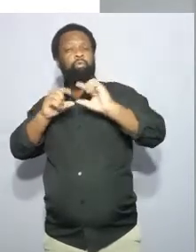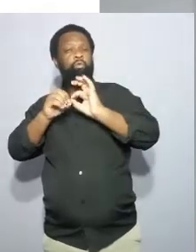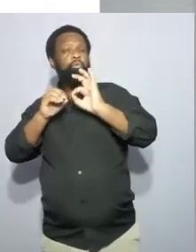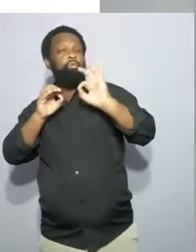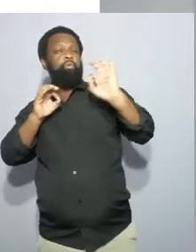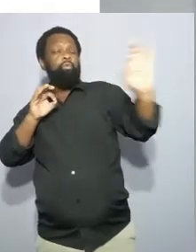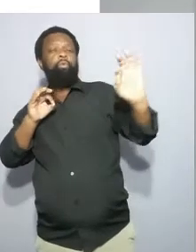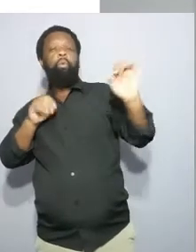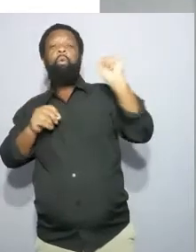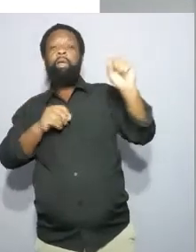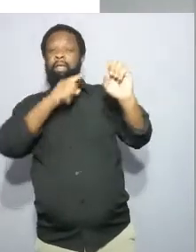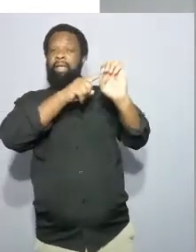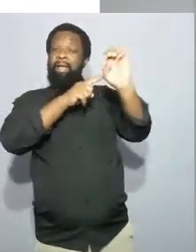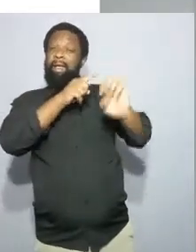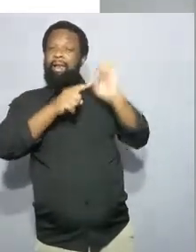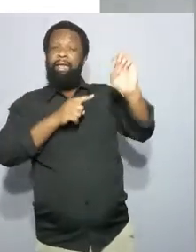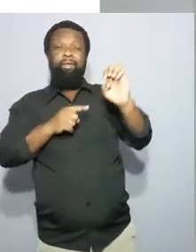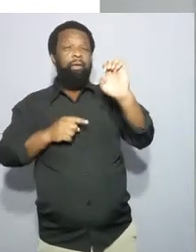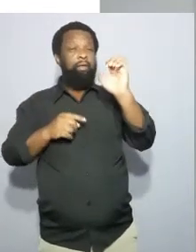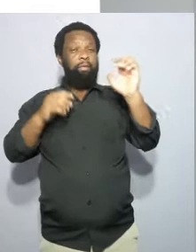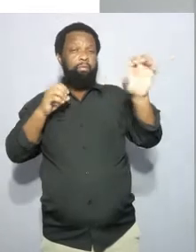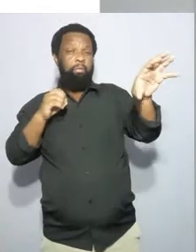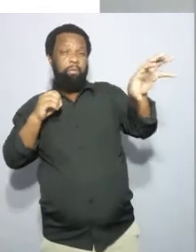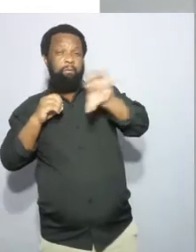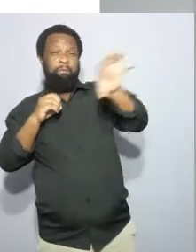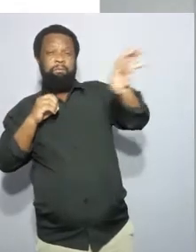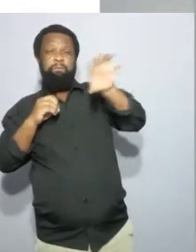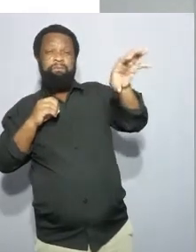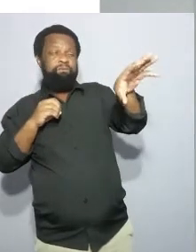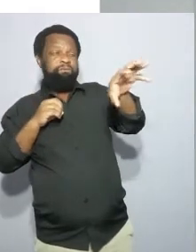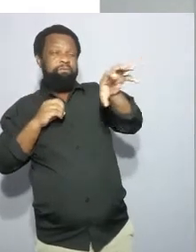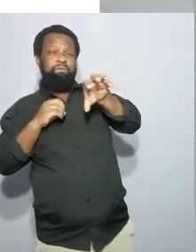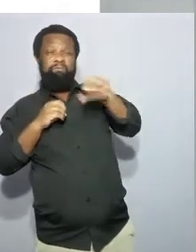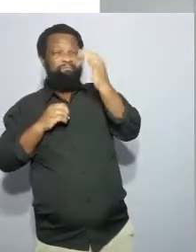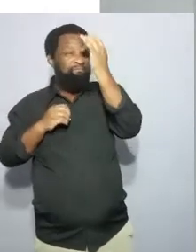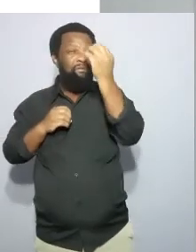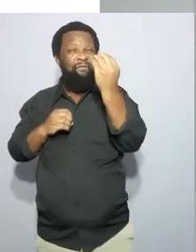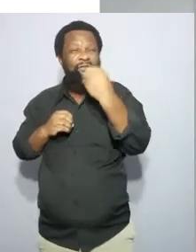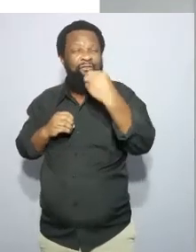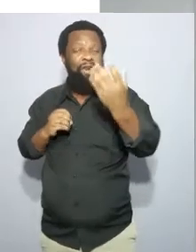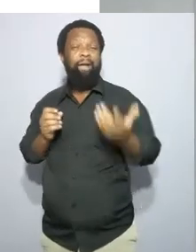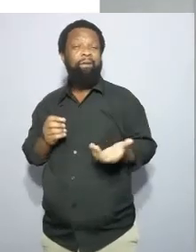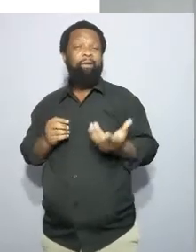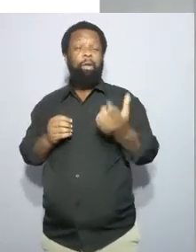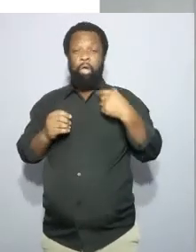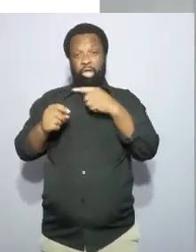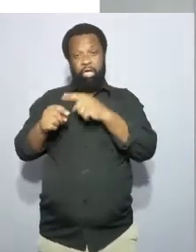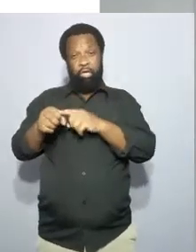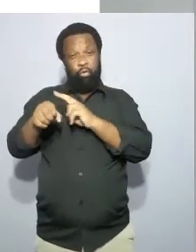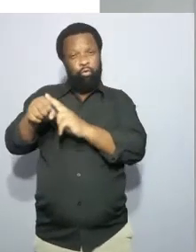significa que esse elétron está menos atraído pelo núcleo. O poder de atração do